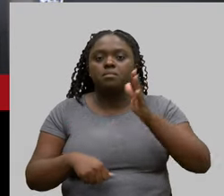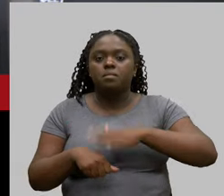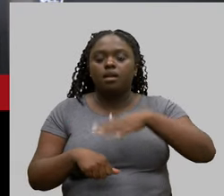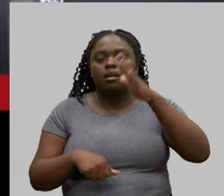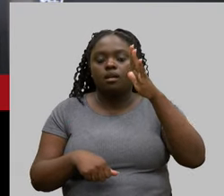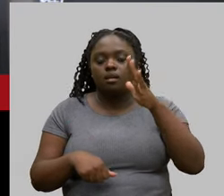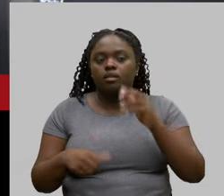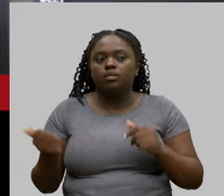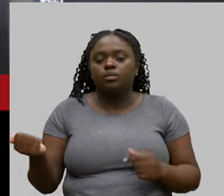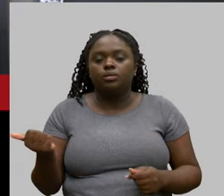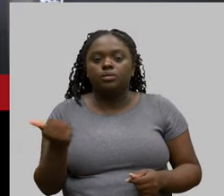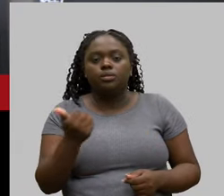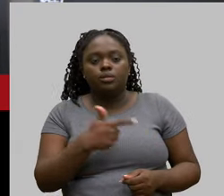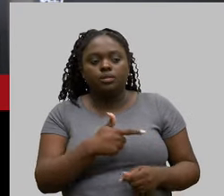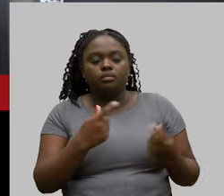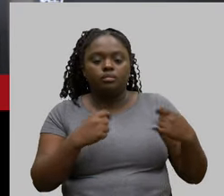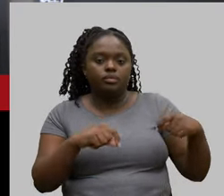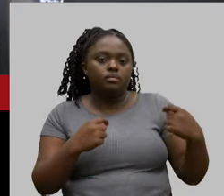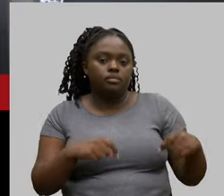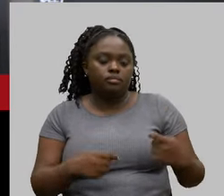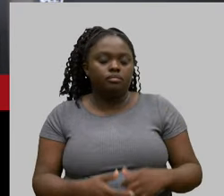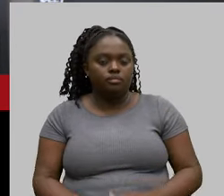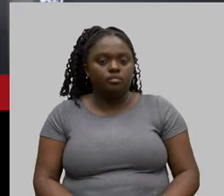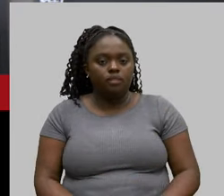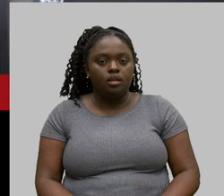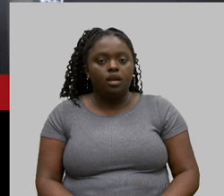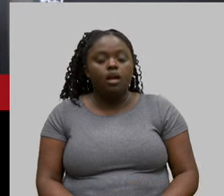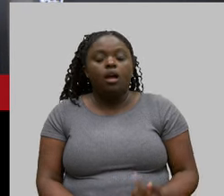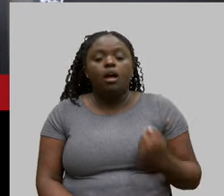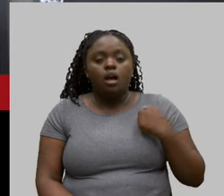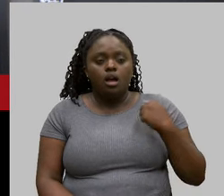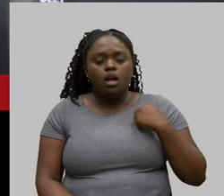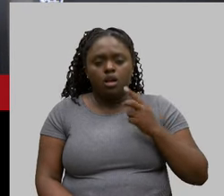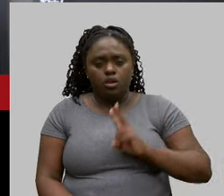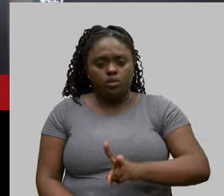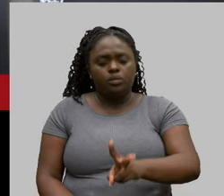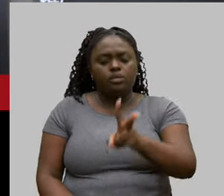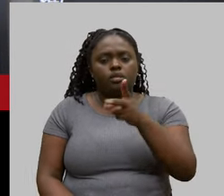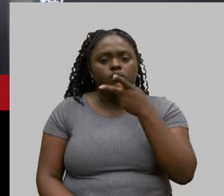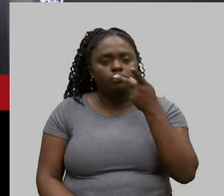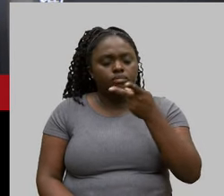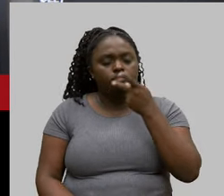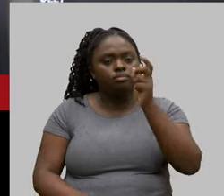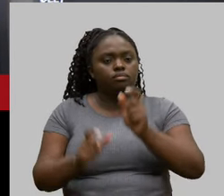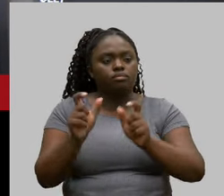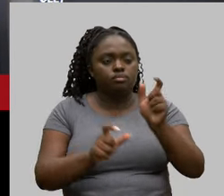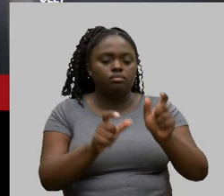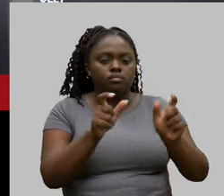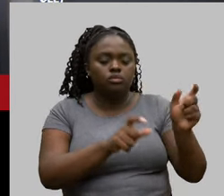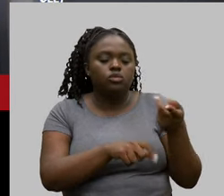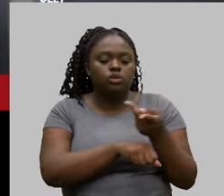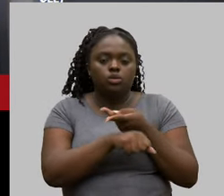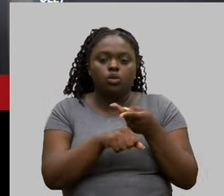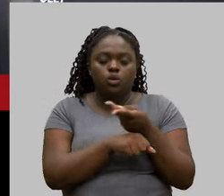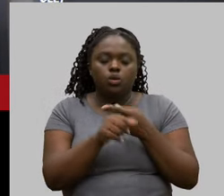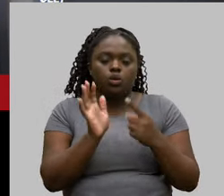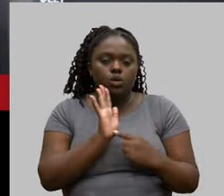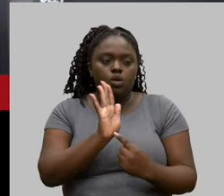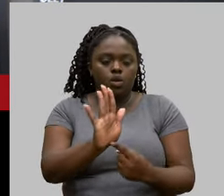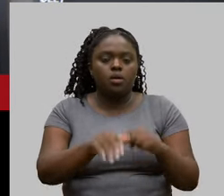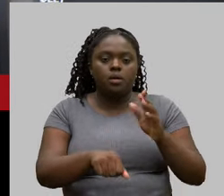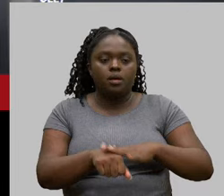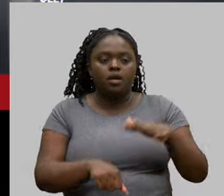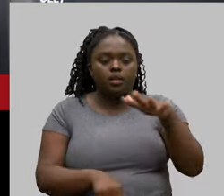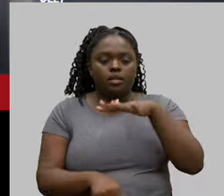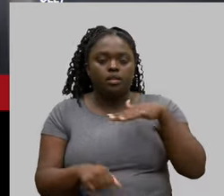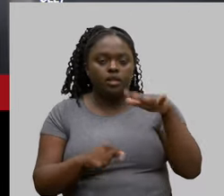o que deveria eu sempre falo para as pessoas e busco trazer essa questão mais social nessas nossas